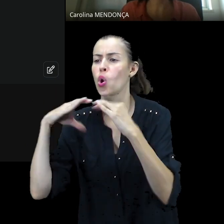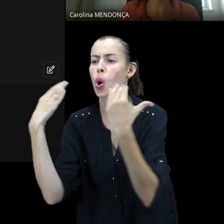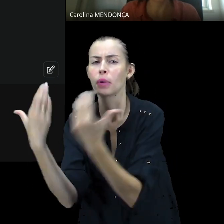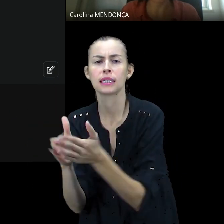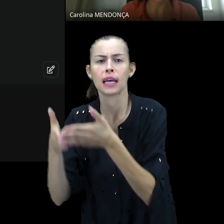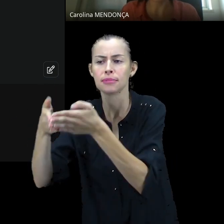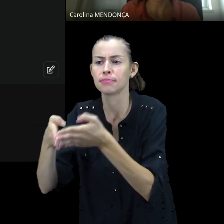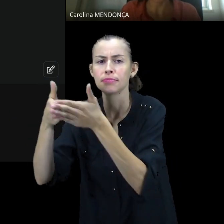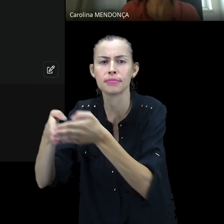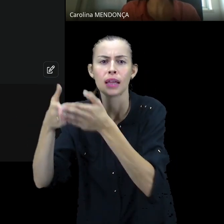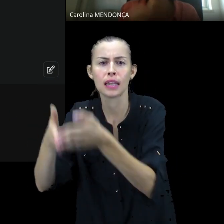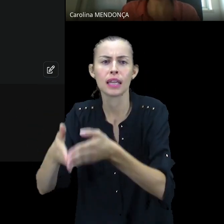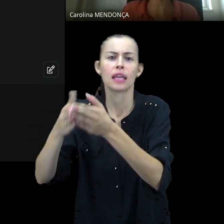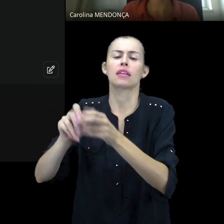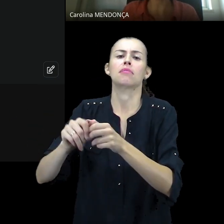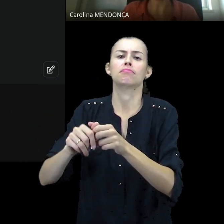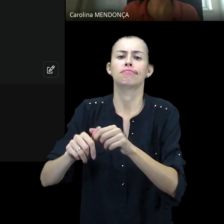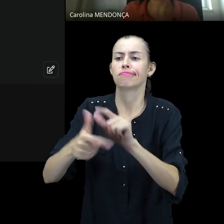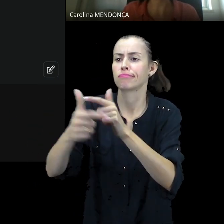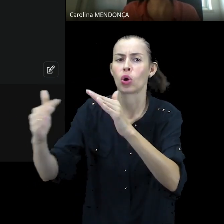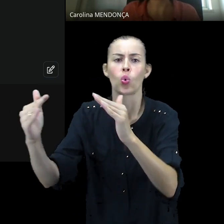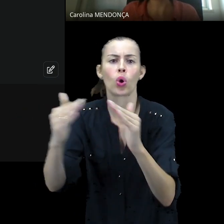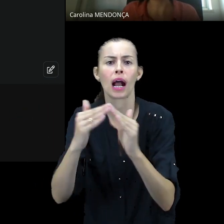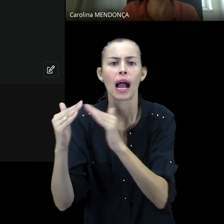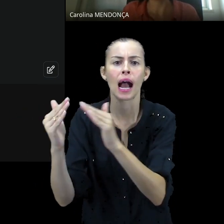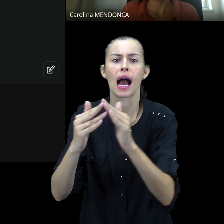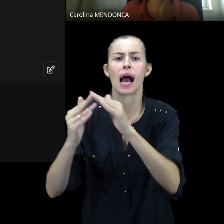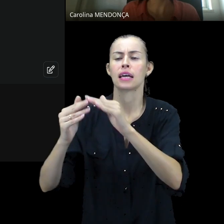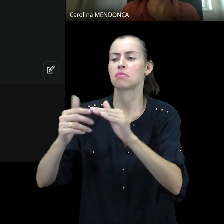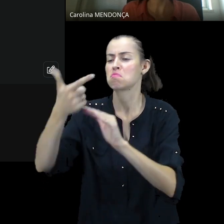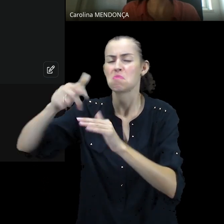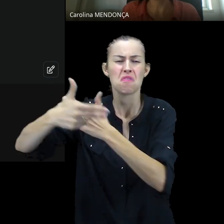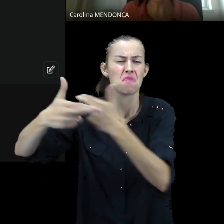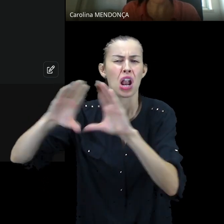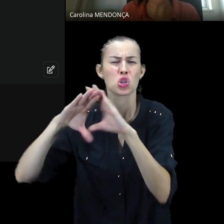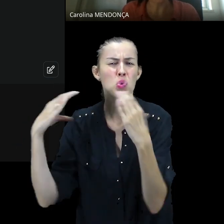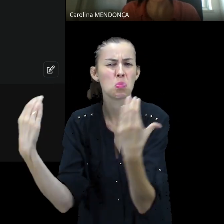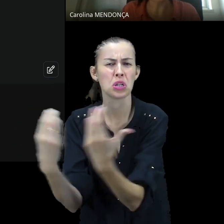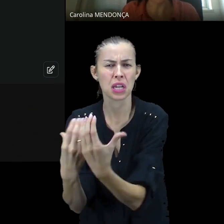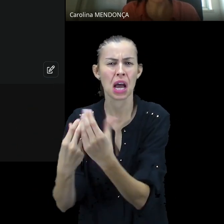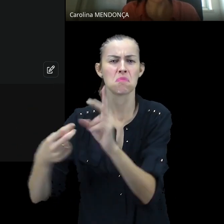elas, por natureza, elas já fazem um debate de formação para a cidadania. Porque a gente tem um